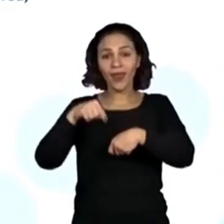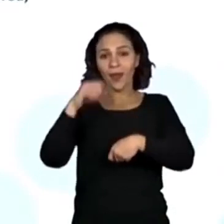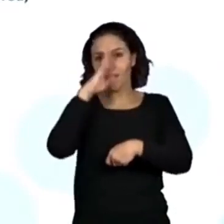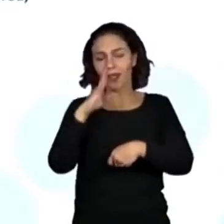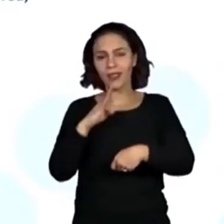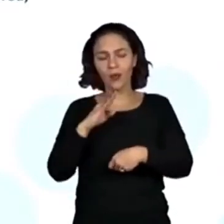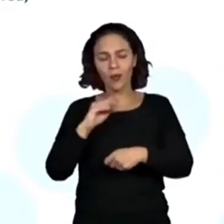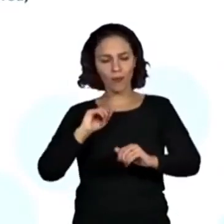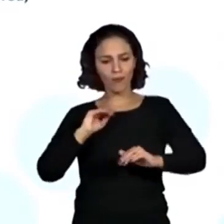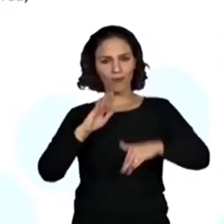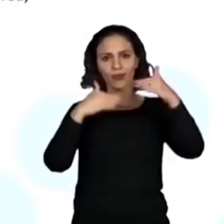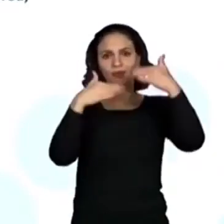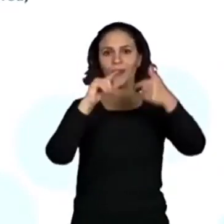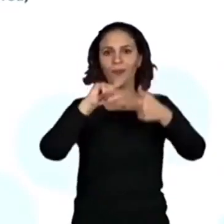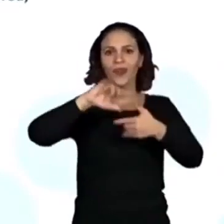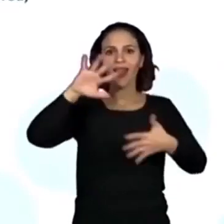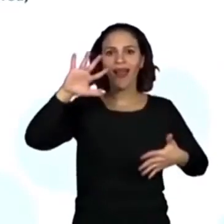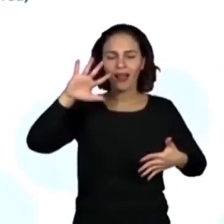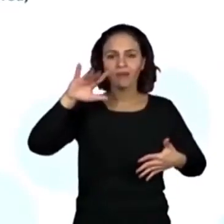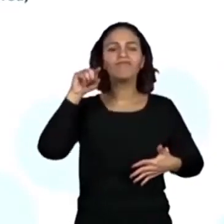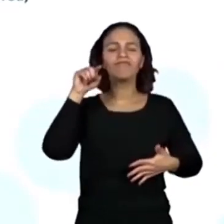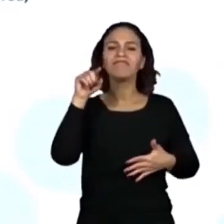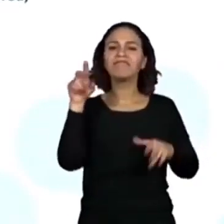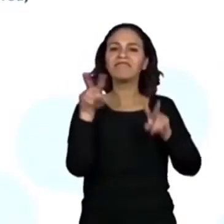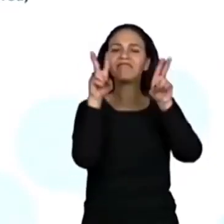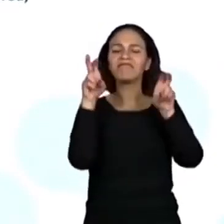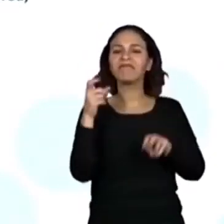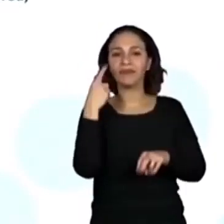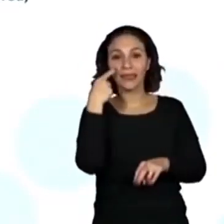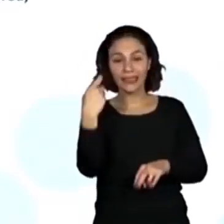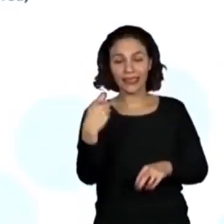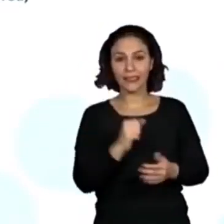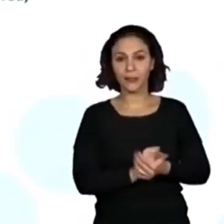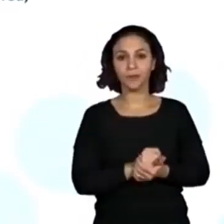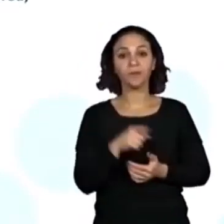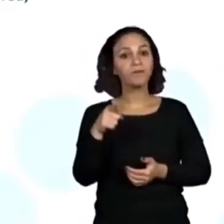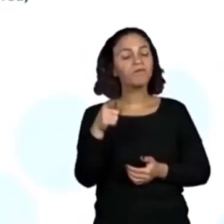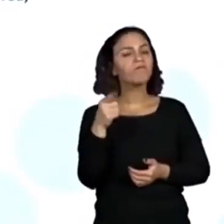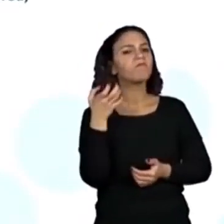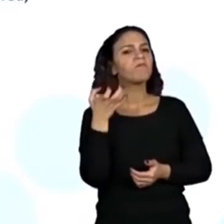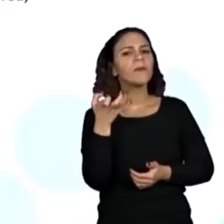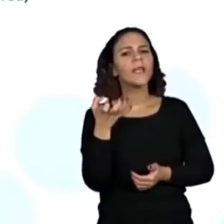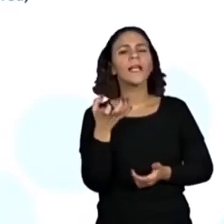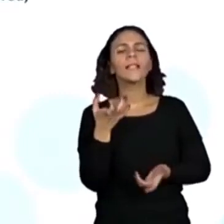o lema de Juscelino, ele era muito interessante, né? Ele queria fazer